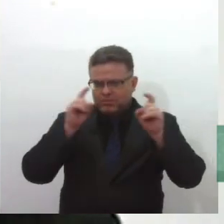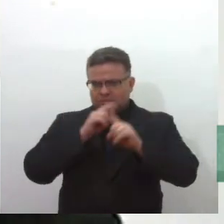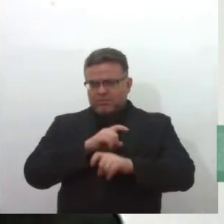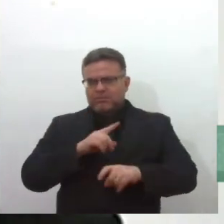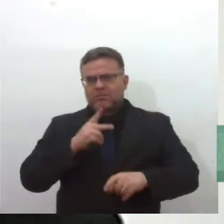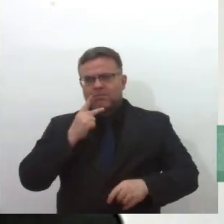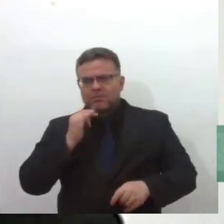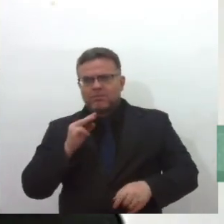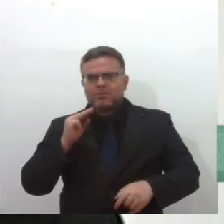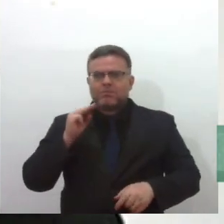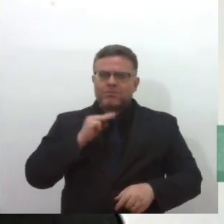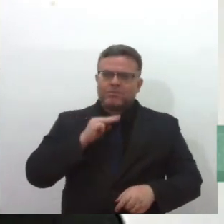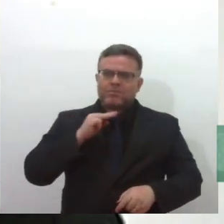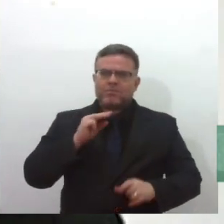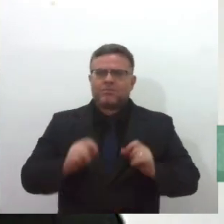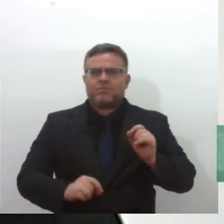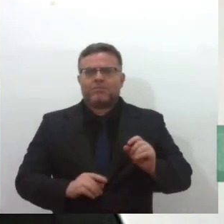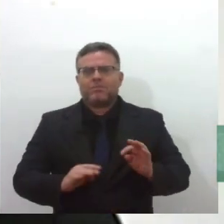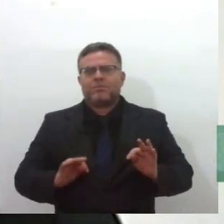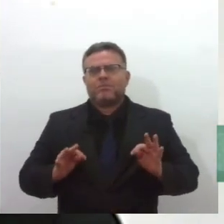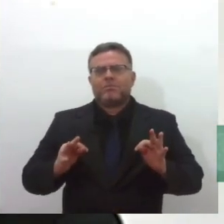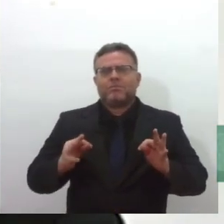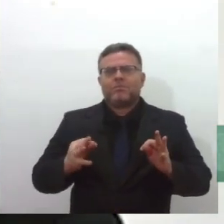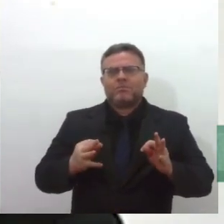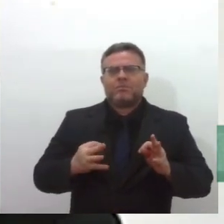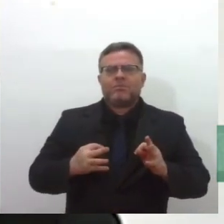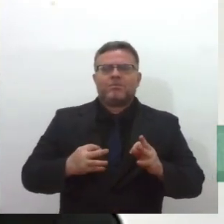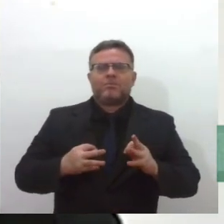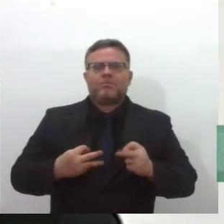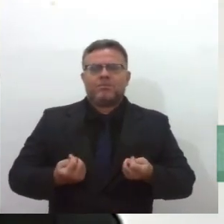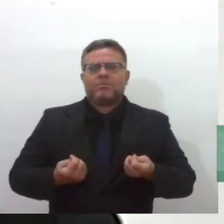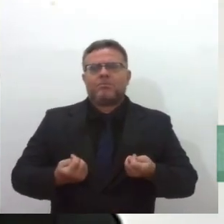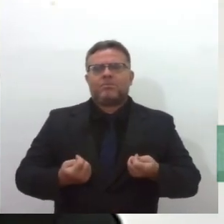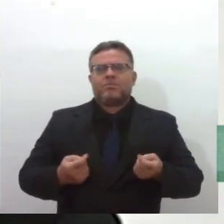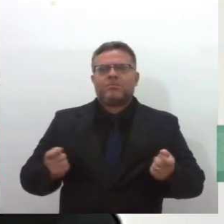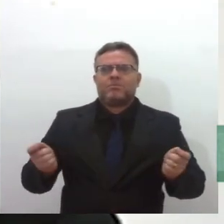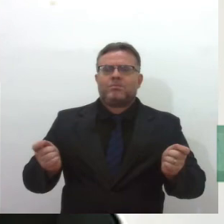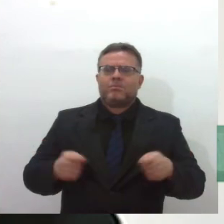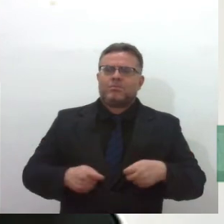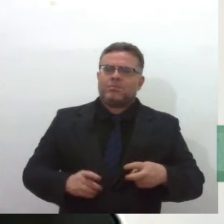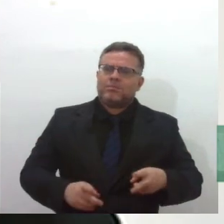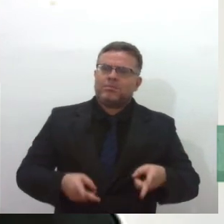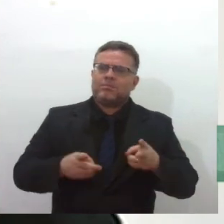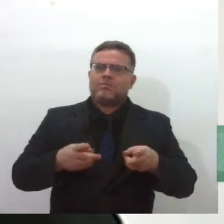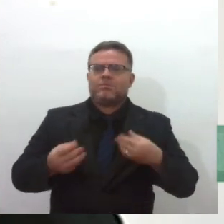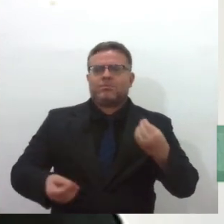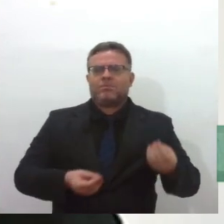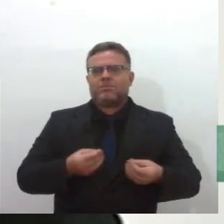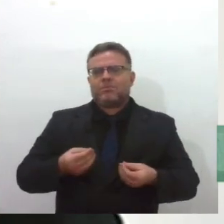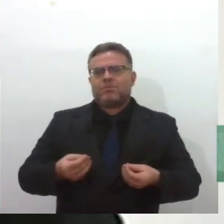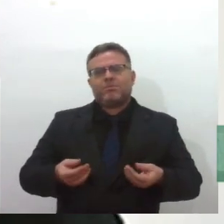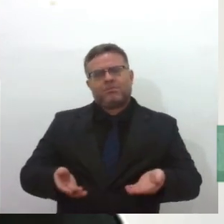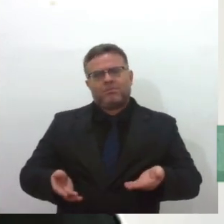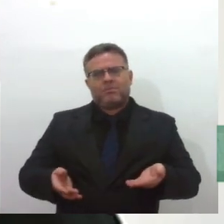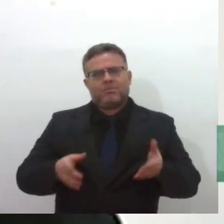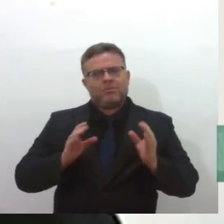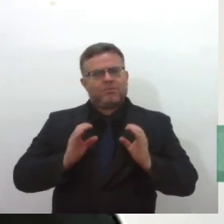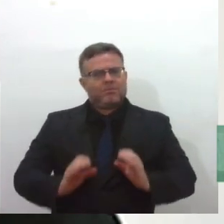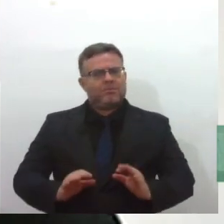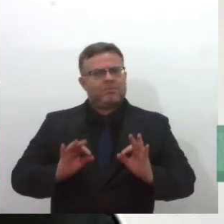à mãe e todos da sociedade informarem quando estão ali diante de uma conduta que possa